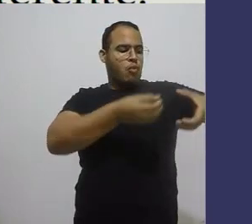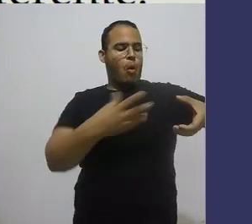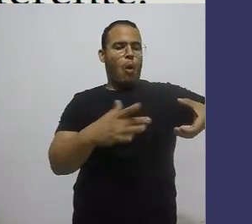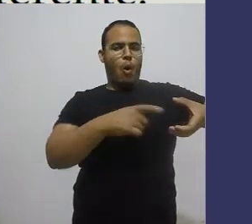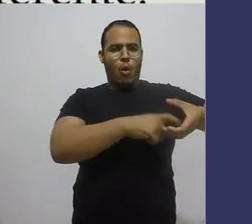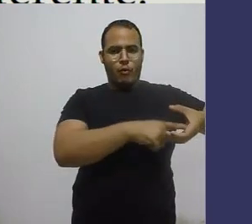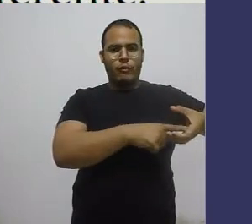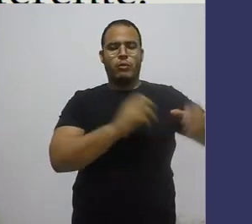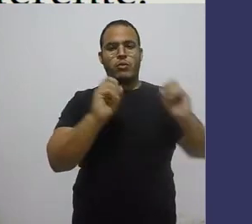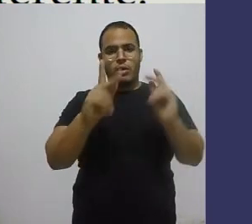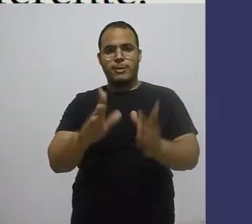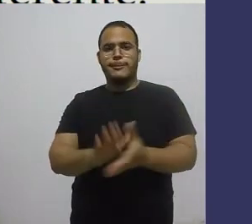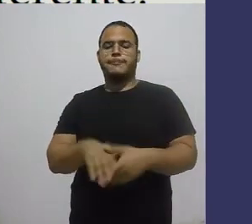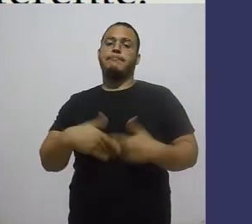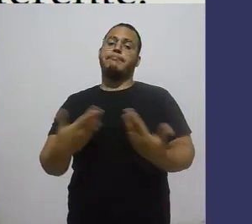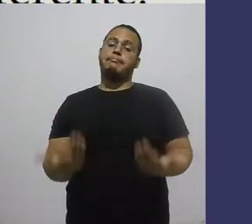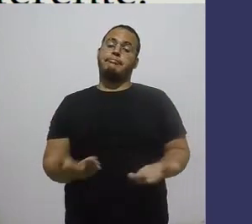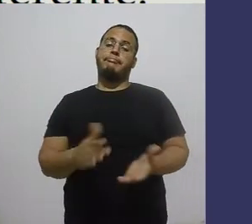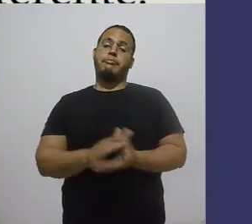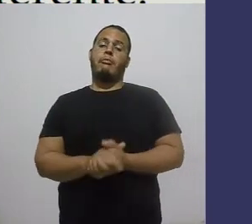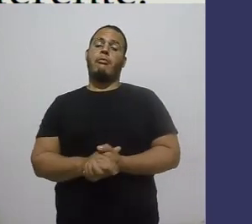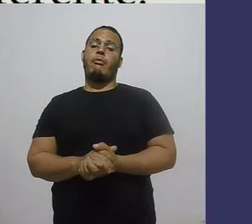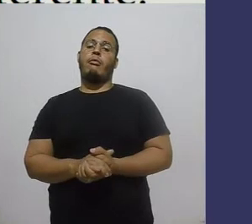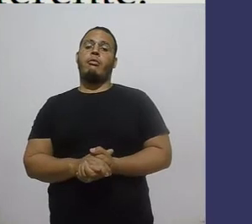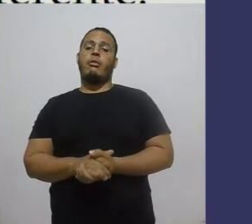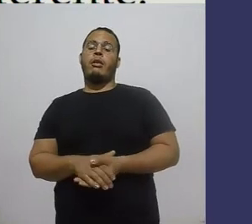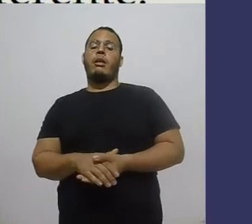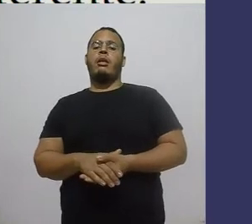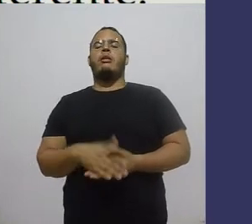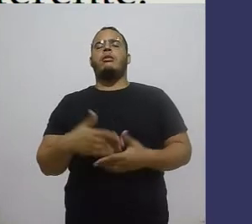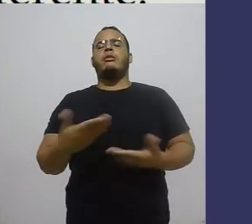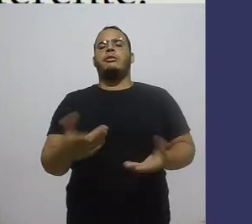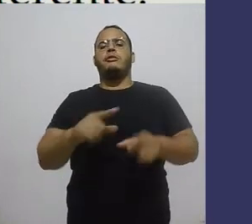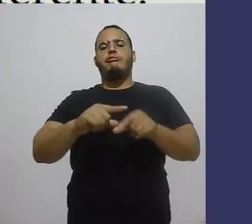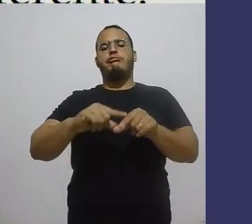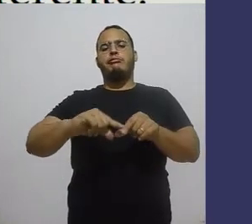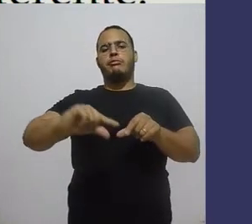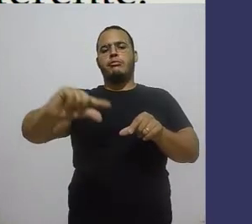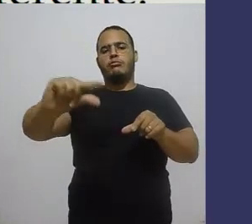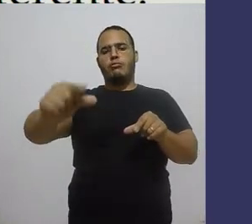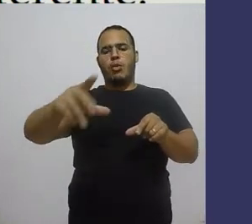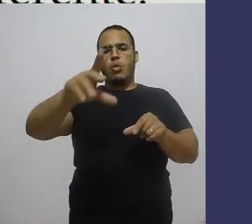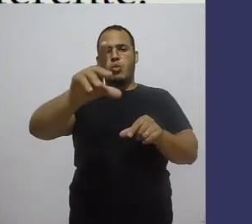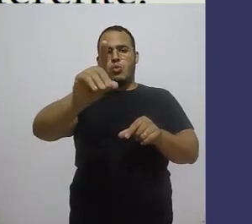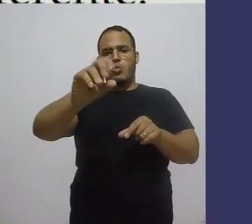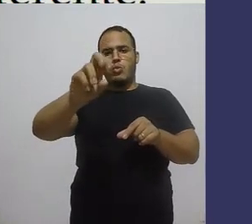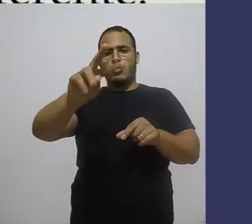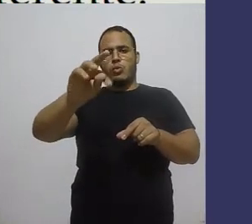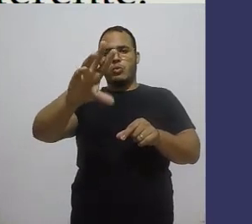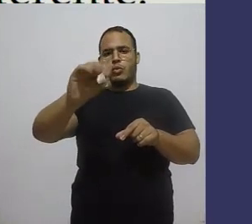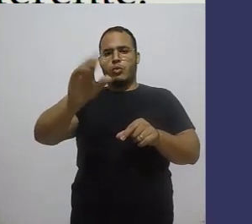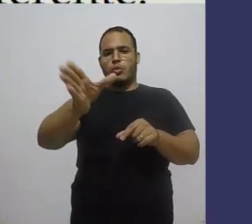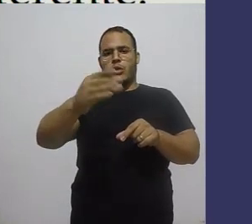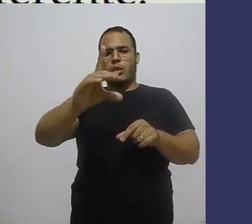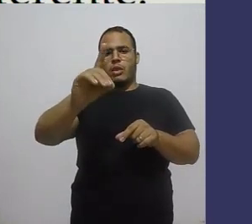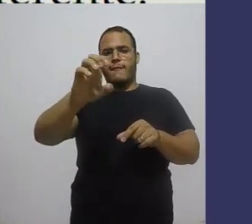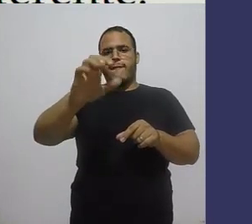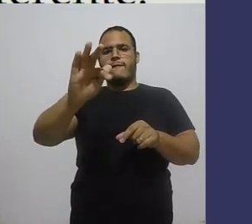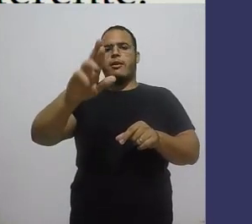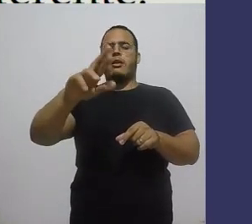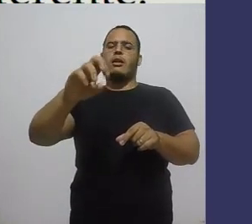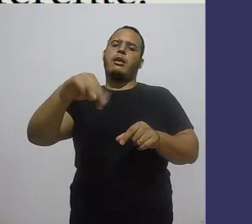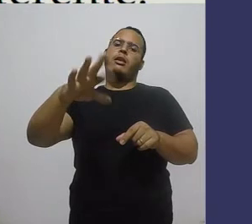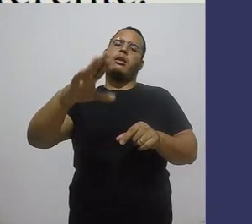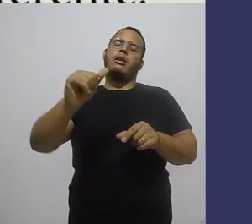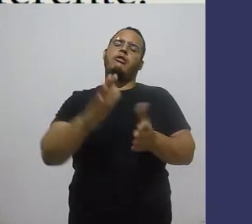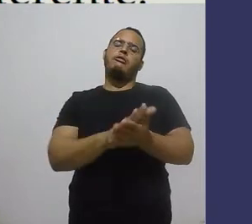ter o ducto deferente. O ducto deferente a gente vai dizer, ó, no momento da ejaculação, quando acontece ali a ejaculação, a eliminação